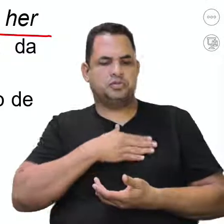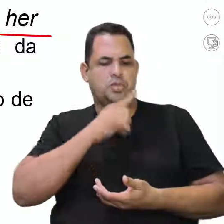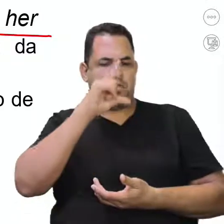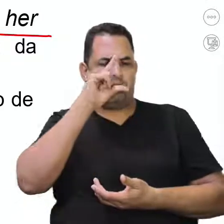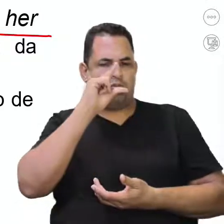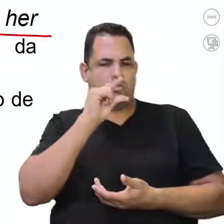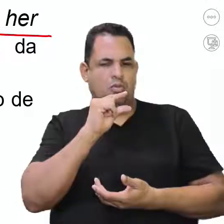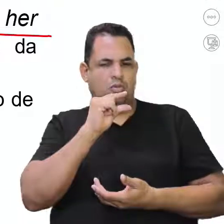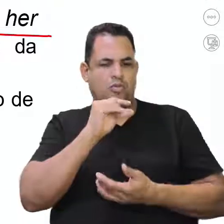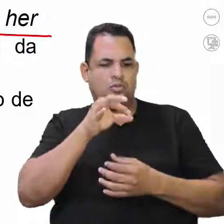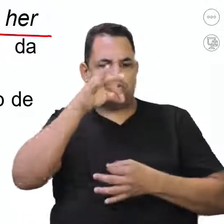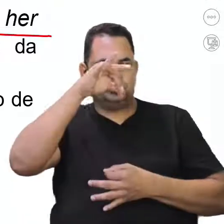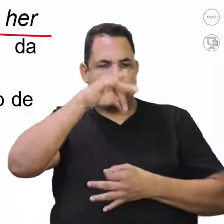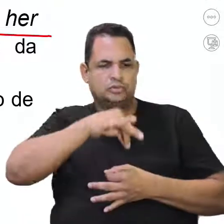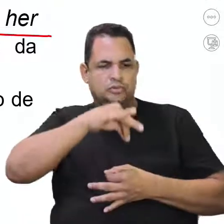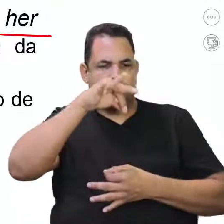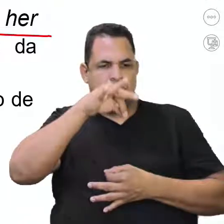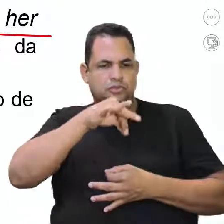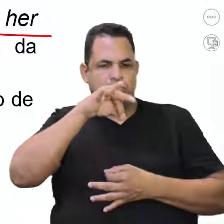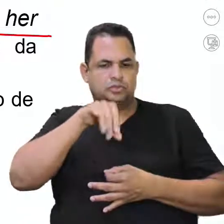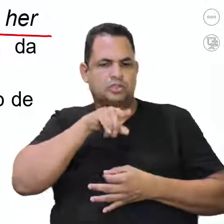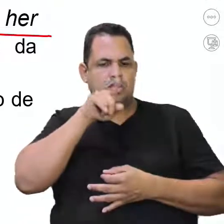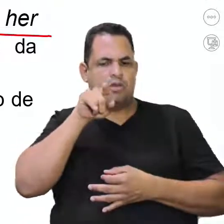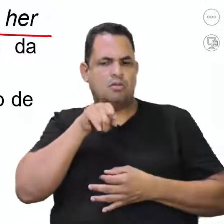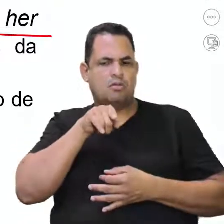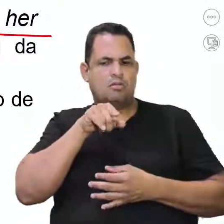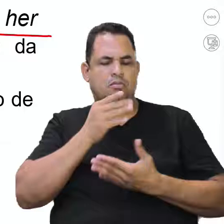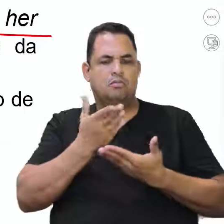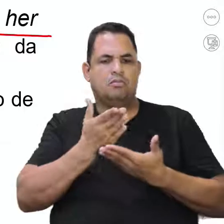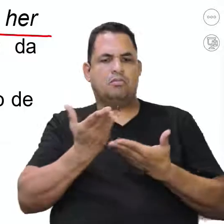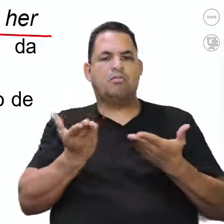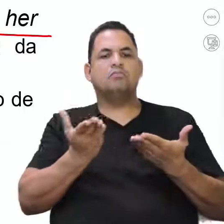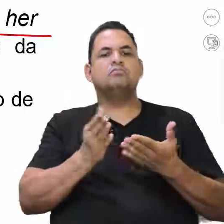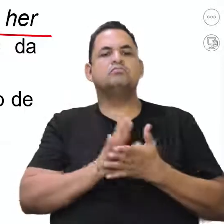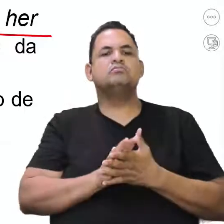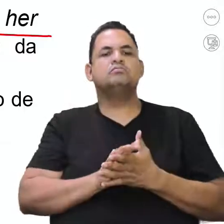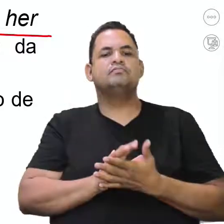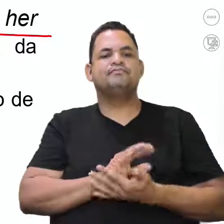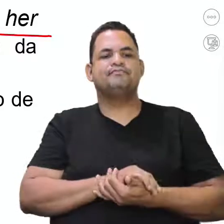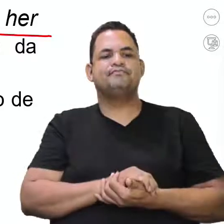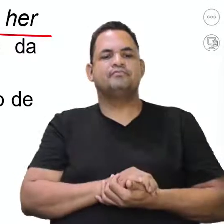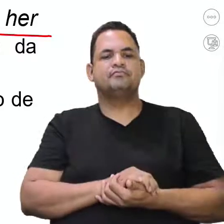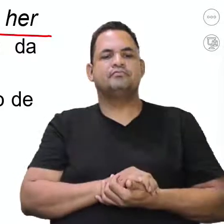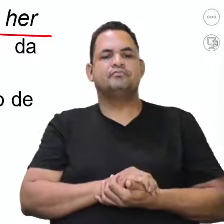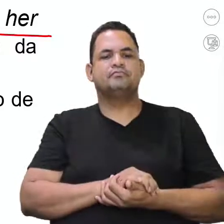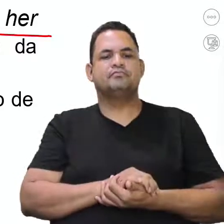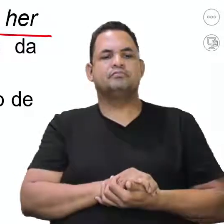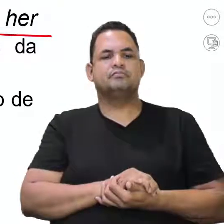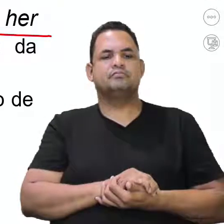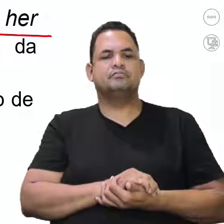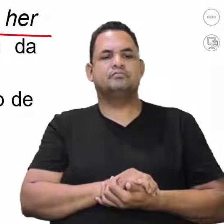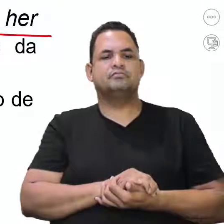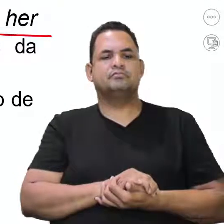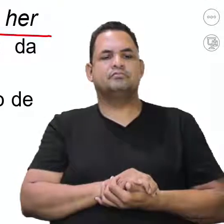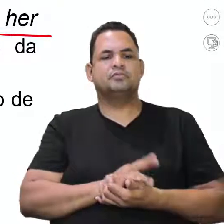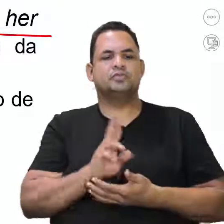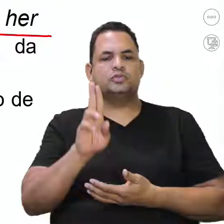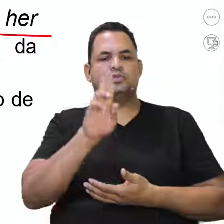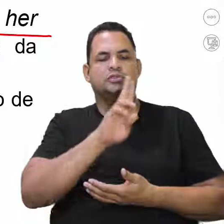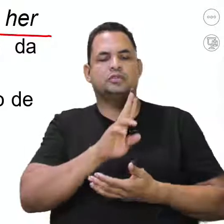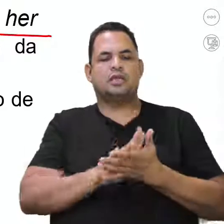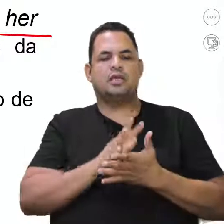chá? Aqui já se trata de uma pergunta, já é uma afirmação, porque olha aí. O some, ele é usado em